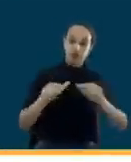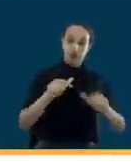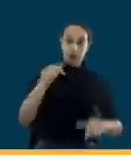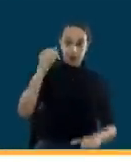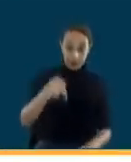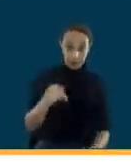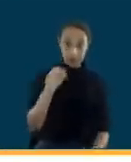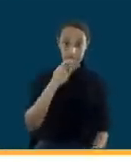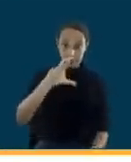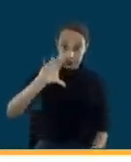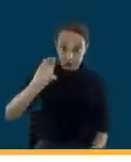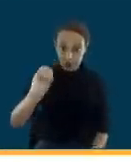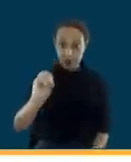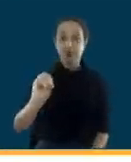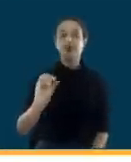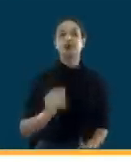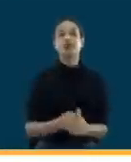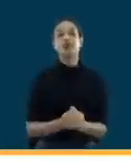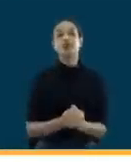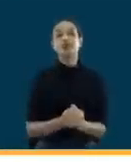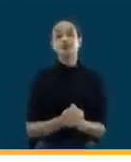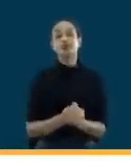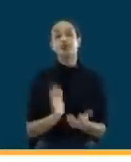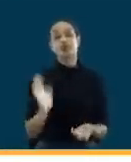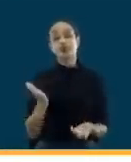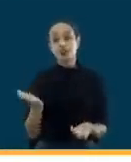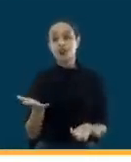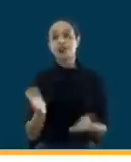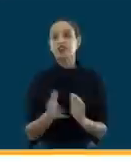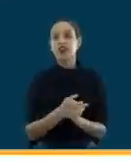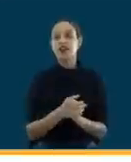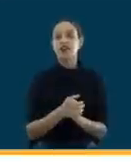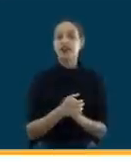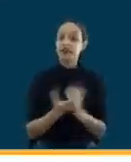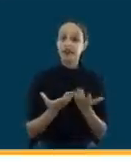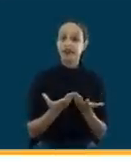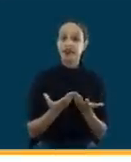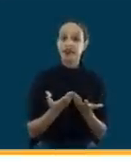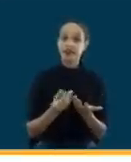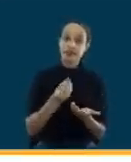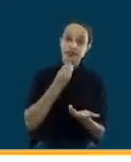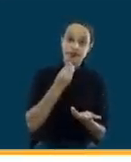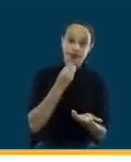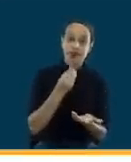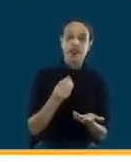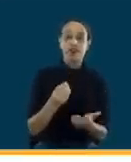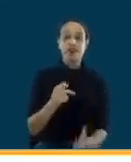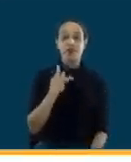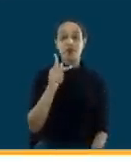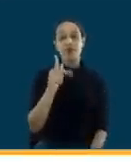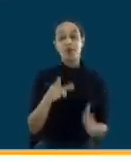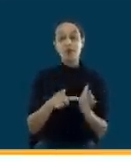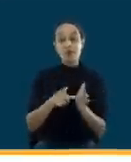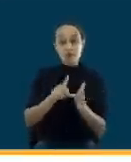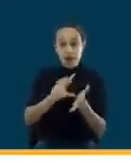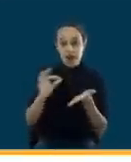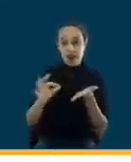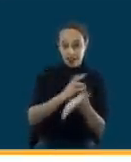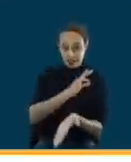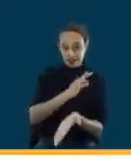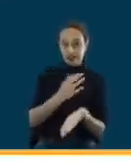abrimos, enfim, um pré-cadastro de fazedores de cultura e de instituições,